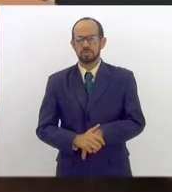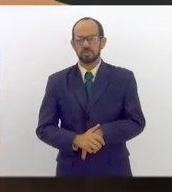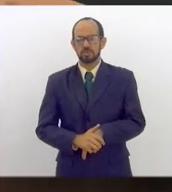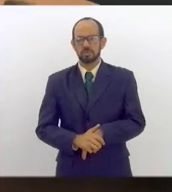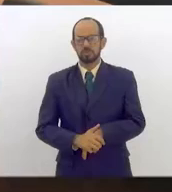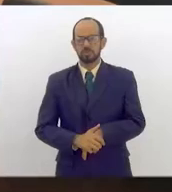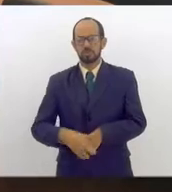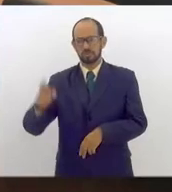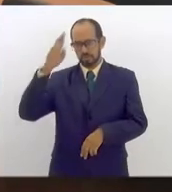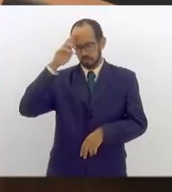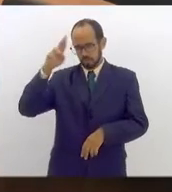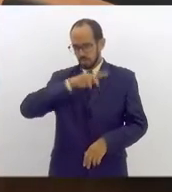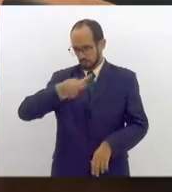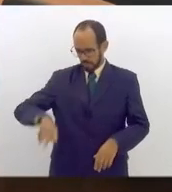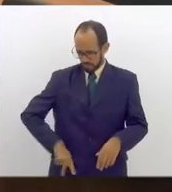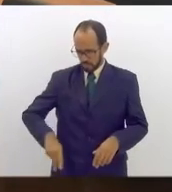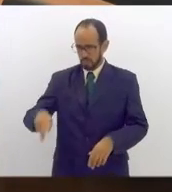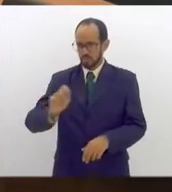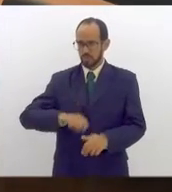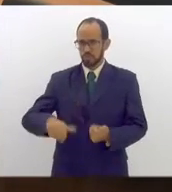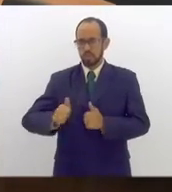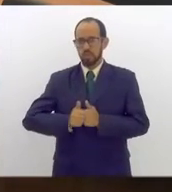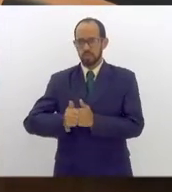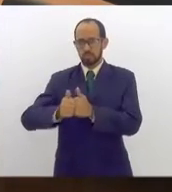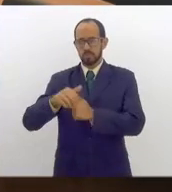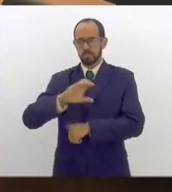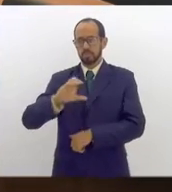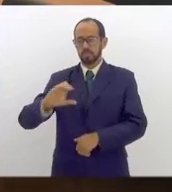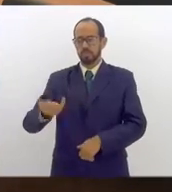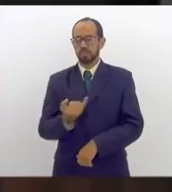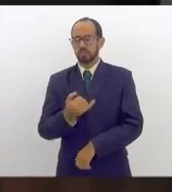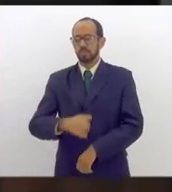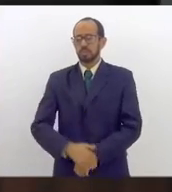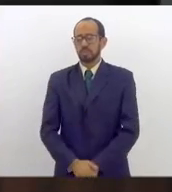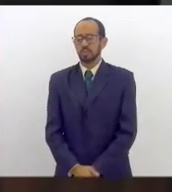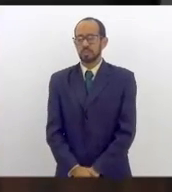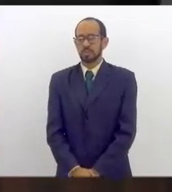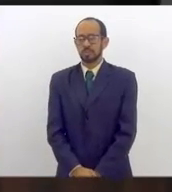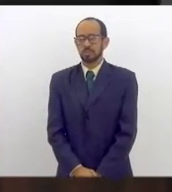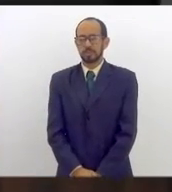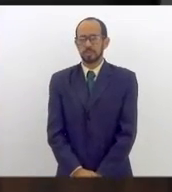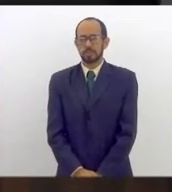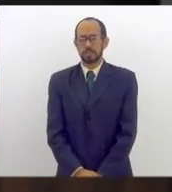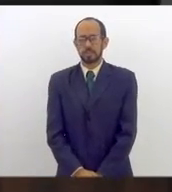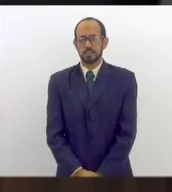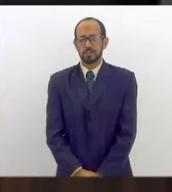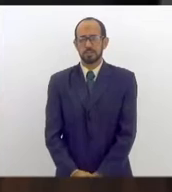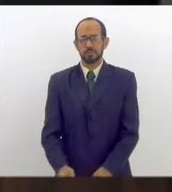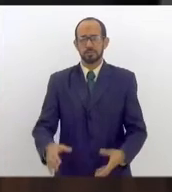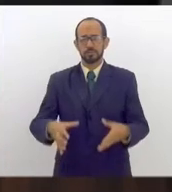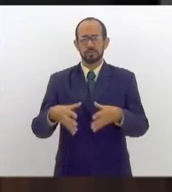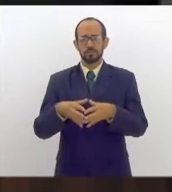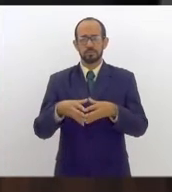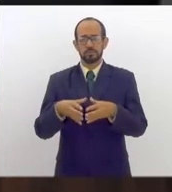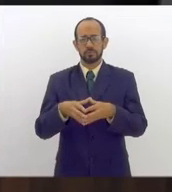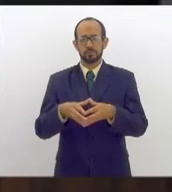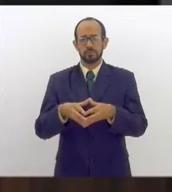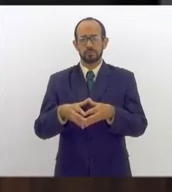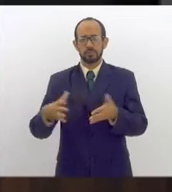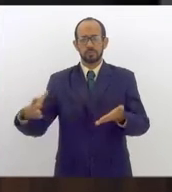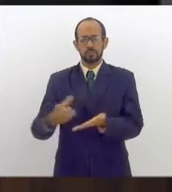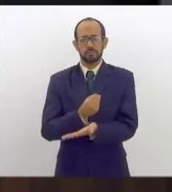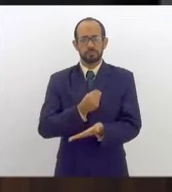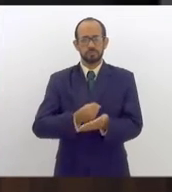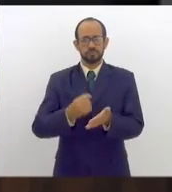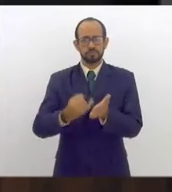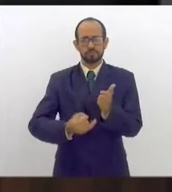Senhora presidente, iremos seguir o parecer da CCJ. Obrigada, deputado. Pela Comissão de Tributação, Controle da Arrecadação Estadual